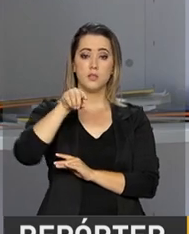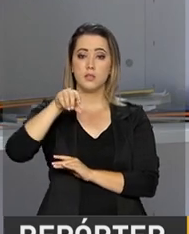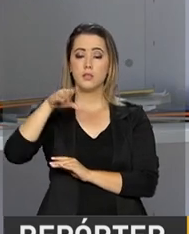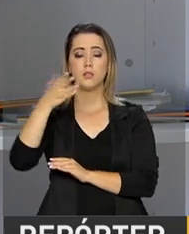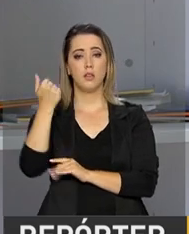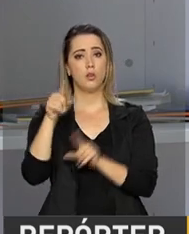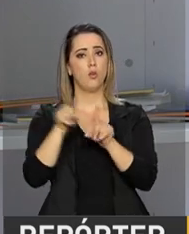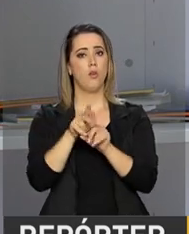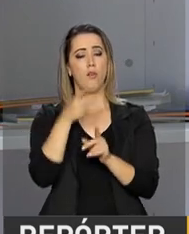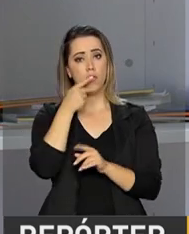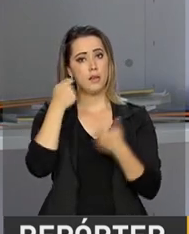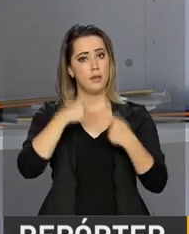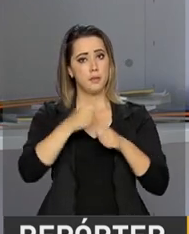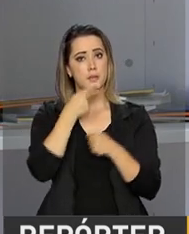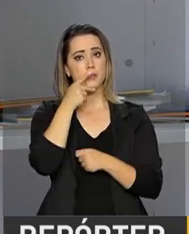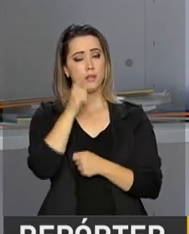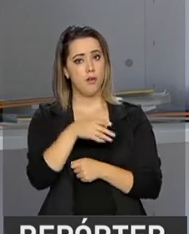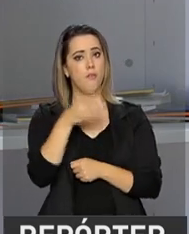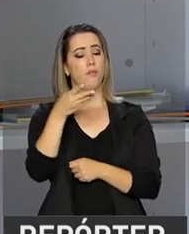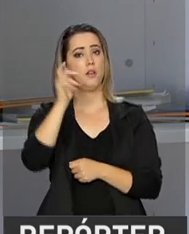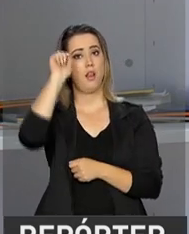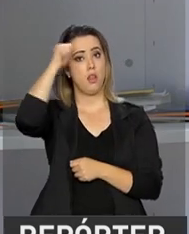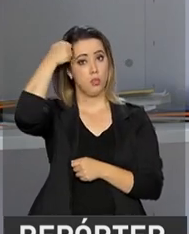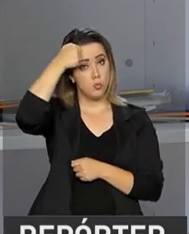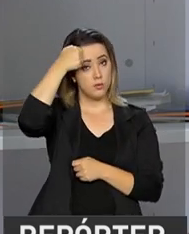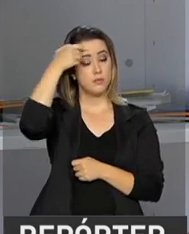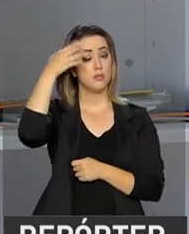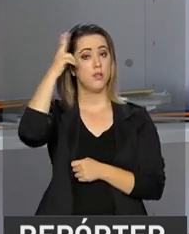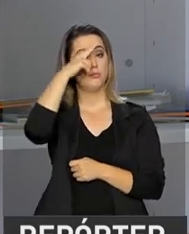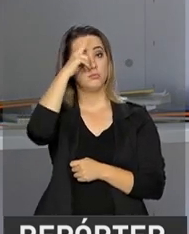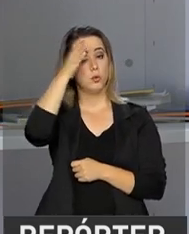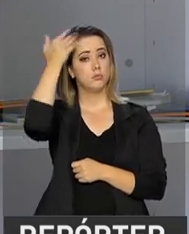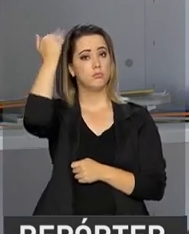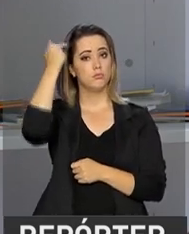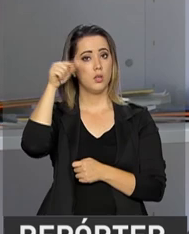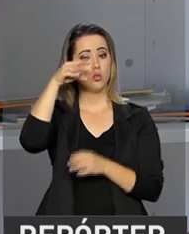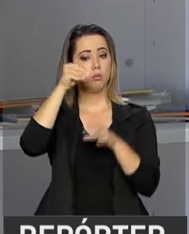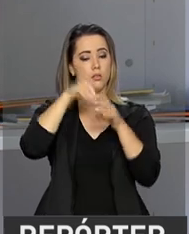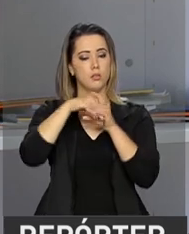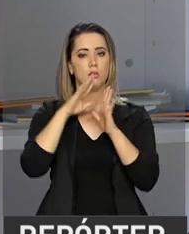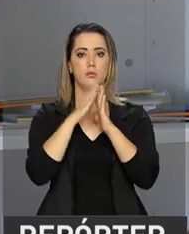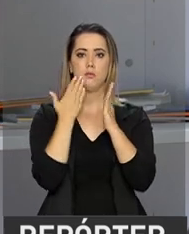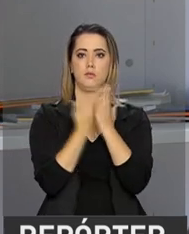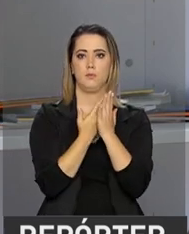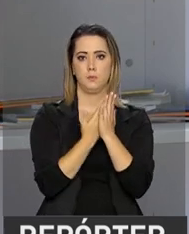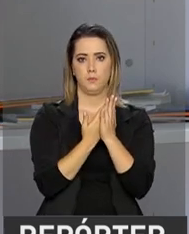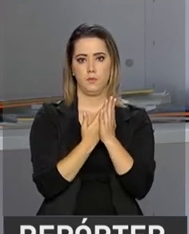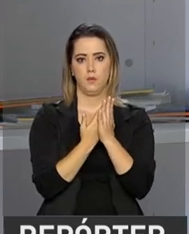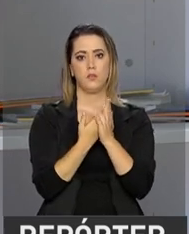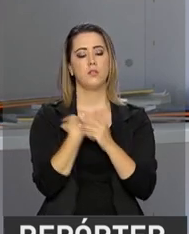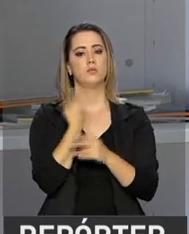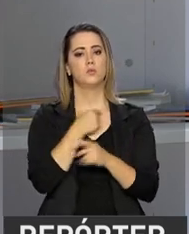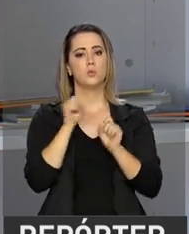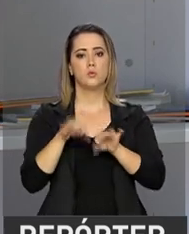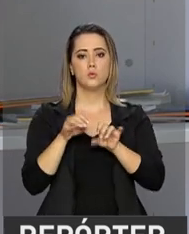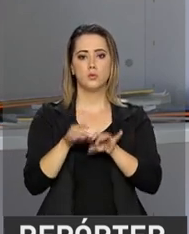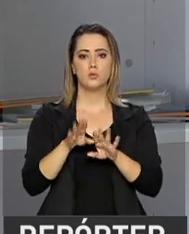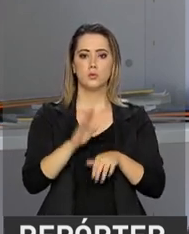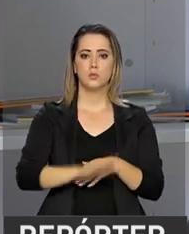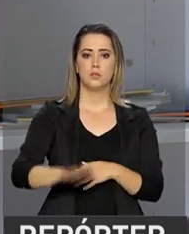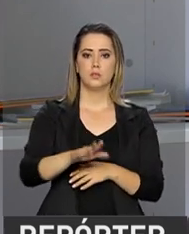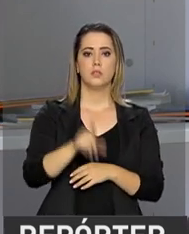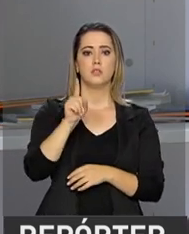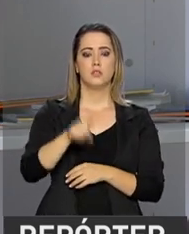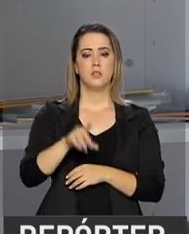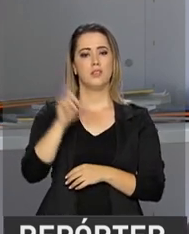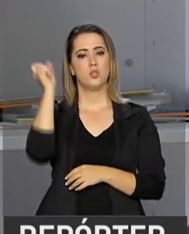cultura a história afro e africana e afro-brasileira dentro das escolas na educação infantil a gente acha que é ainda mais difícil